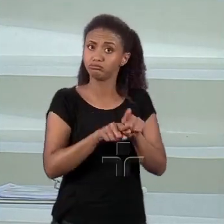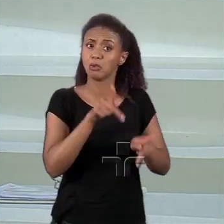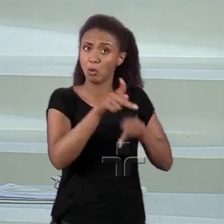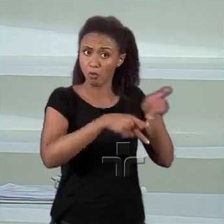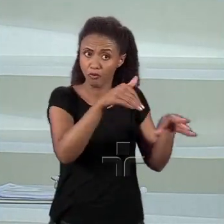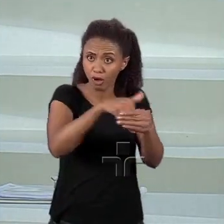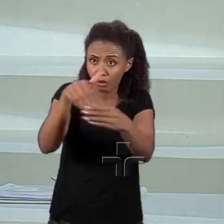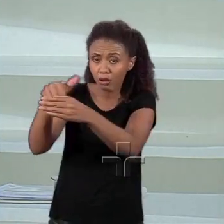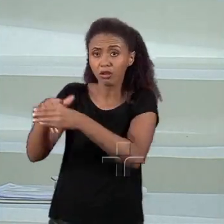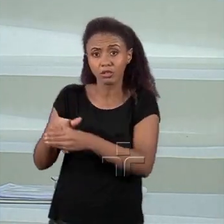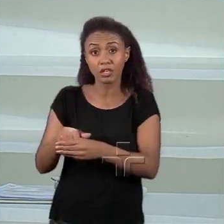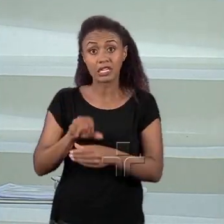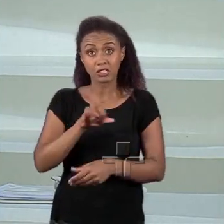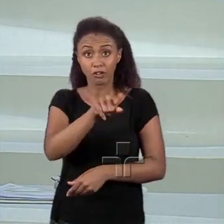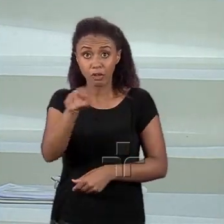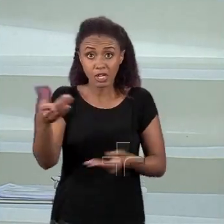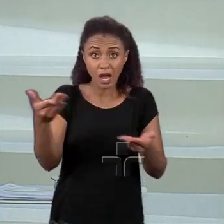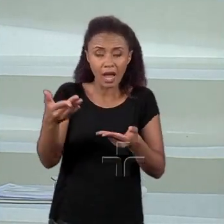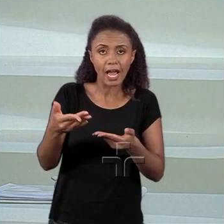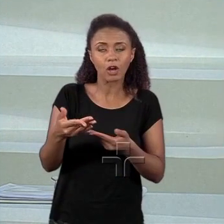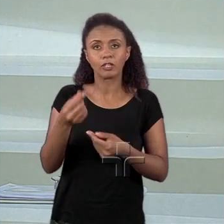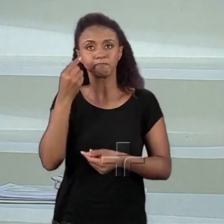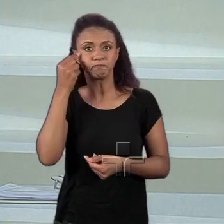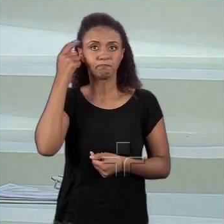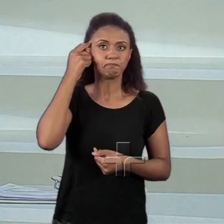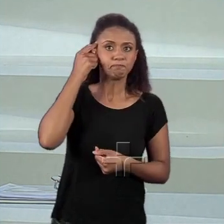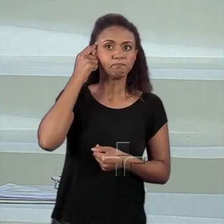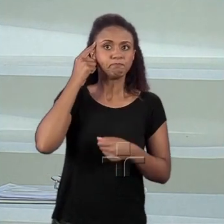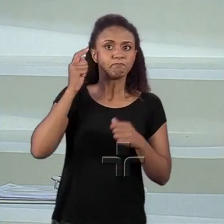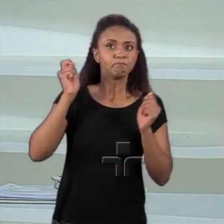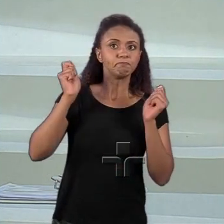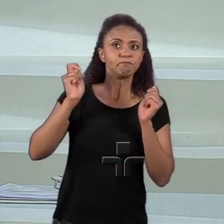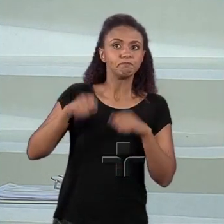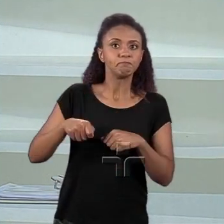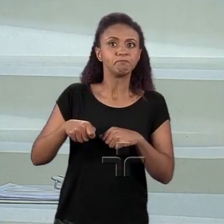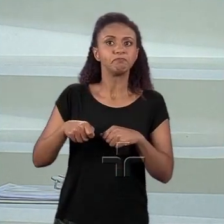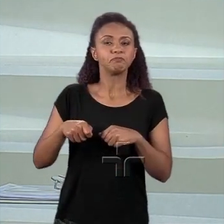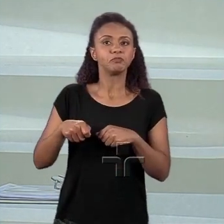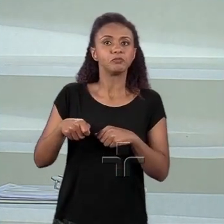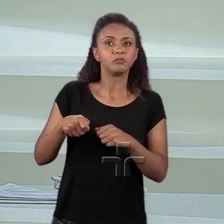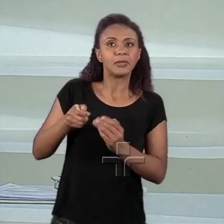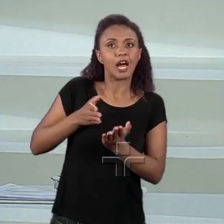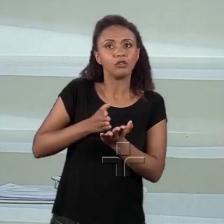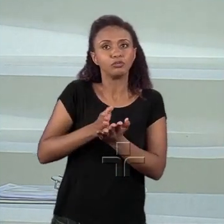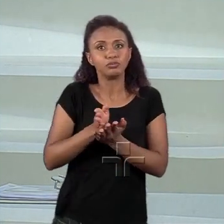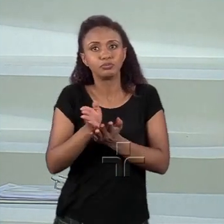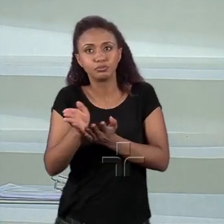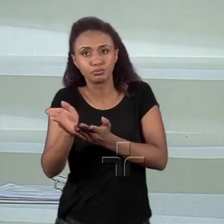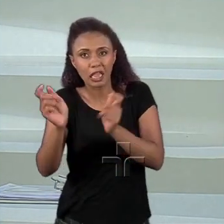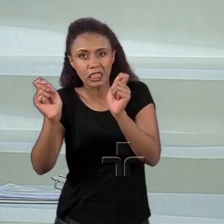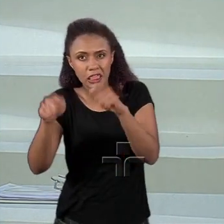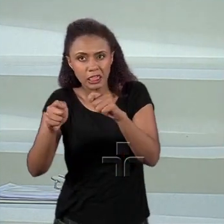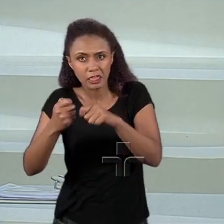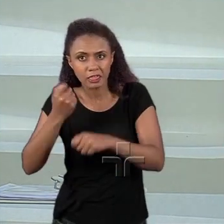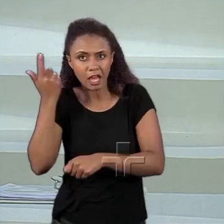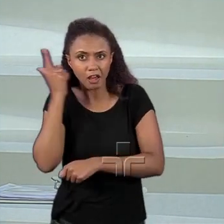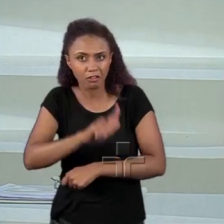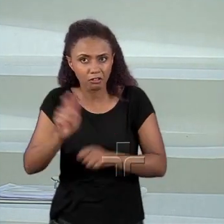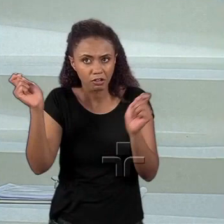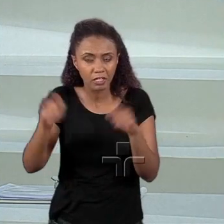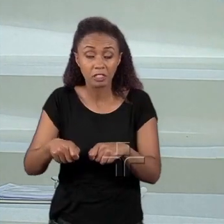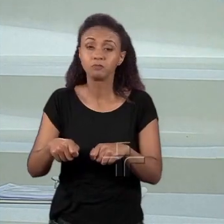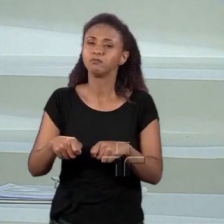estão avaliando que há uma possibilidade de uma terceira via, e uma terceira via com condições de vencer, pensem na